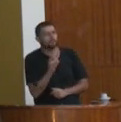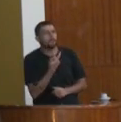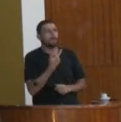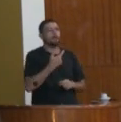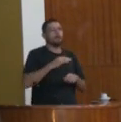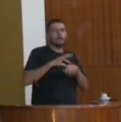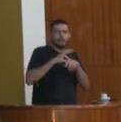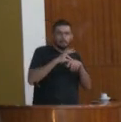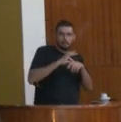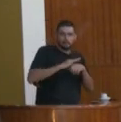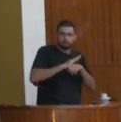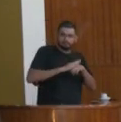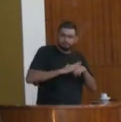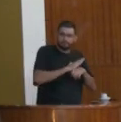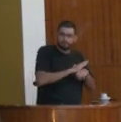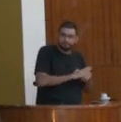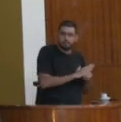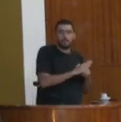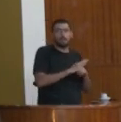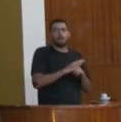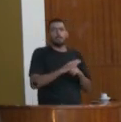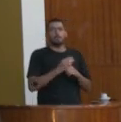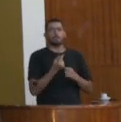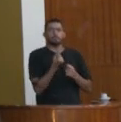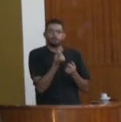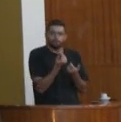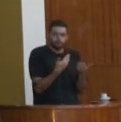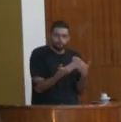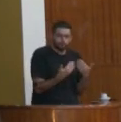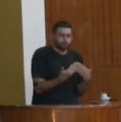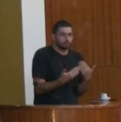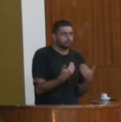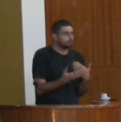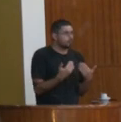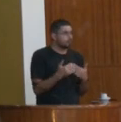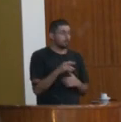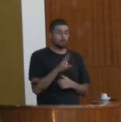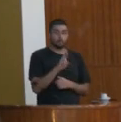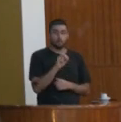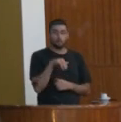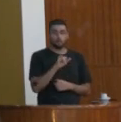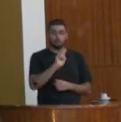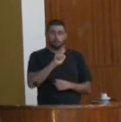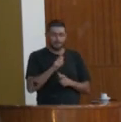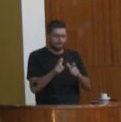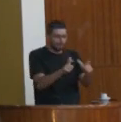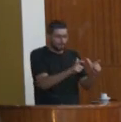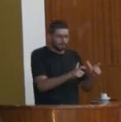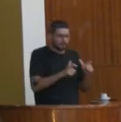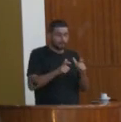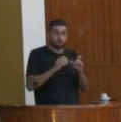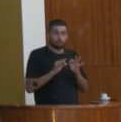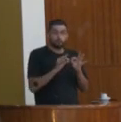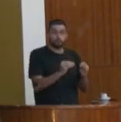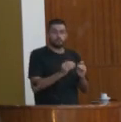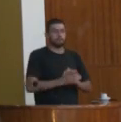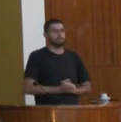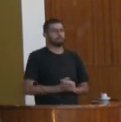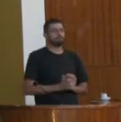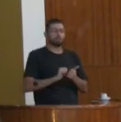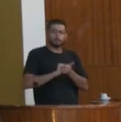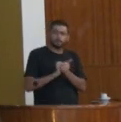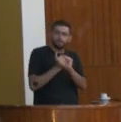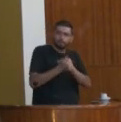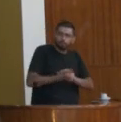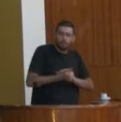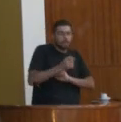açougue, caixas, em todas as áreas do Royal. A adaptação é feita no dia a